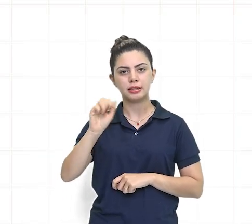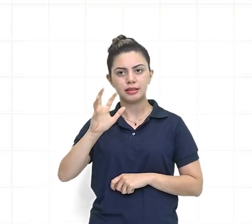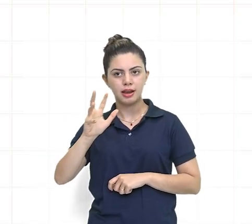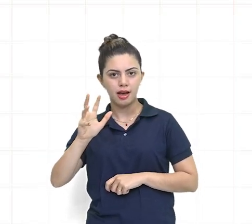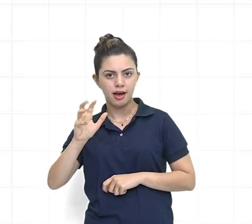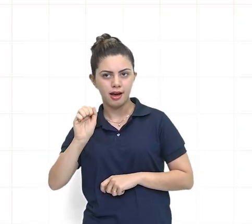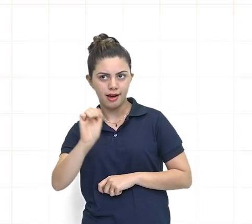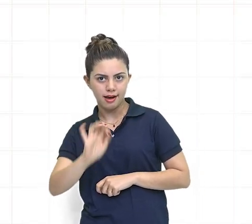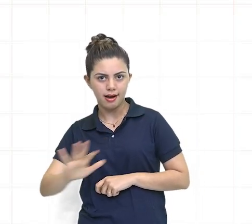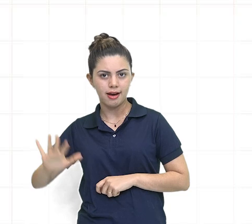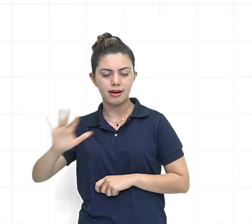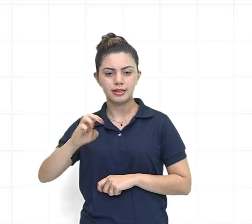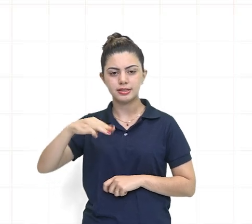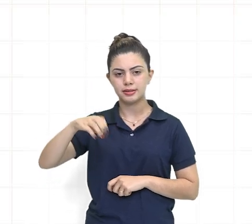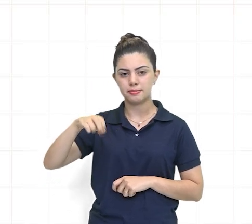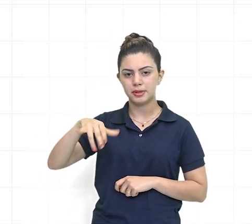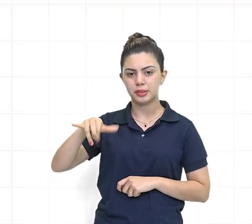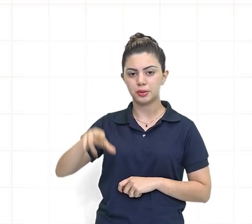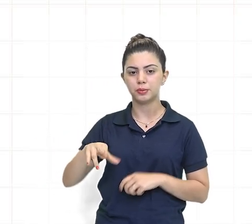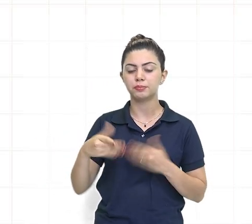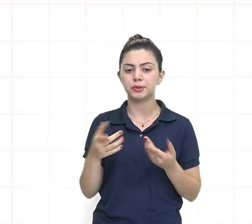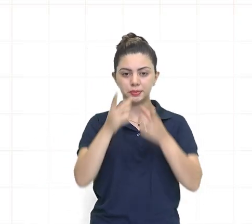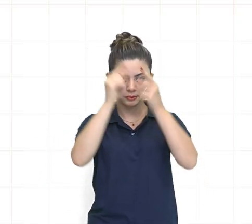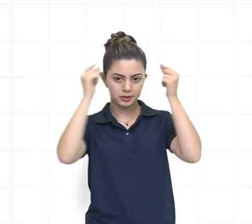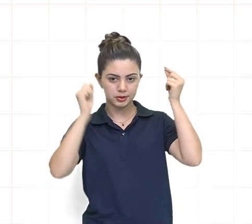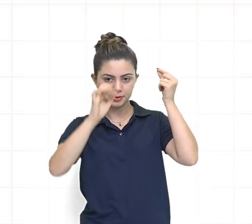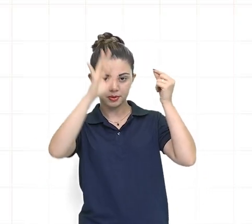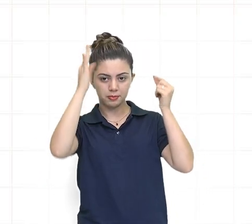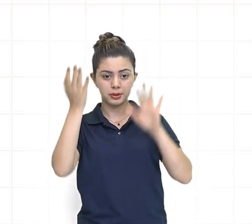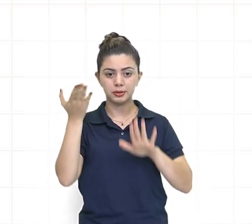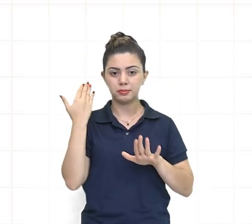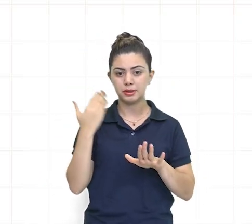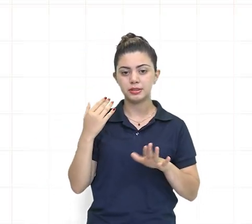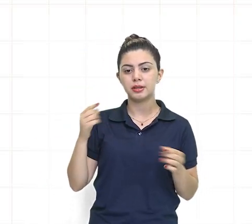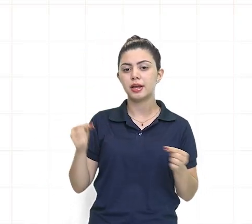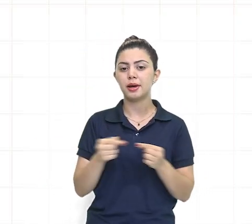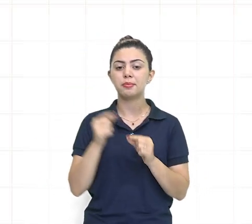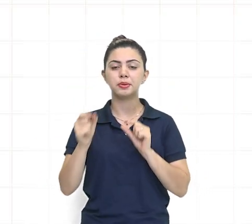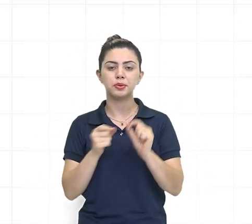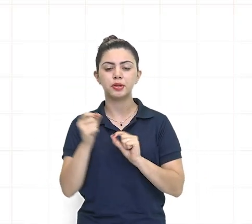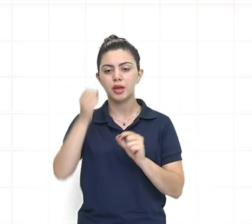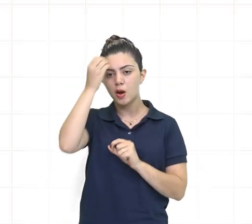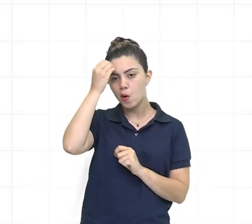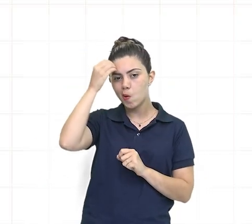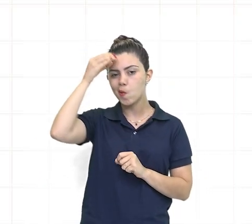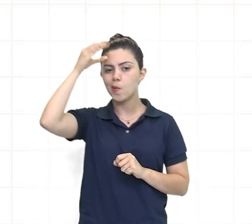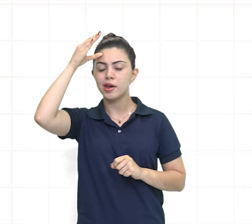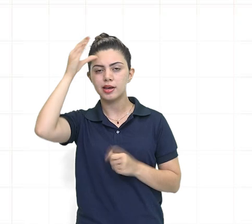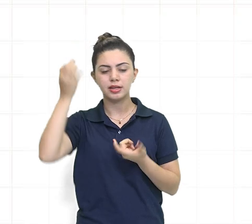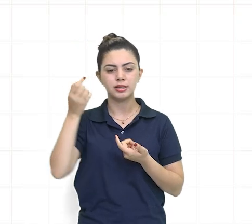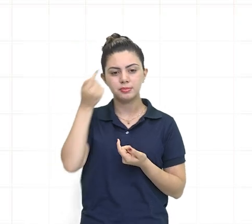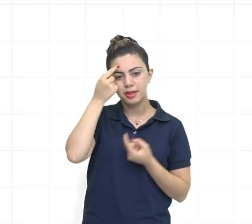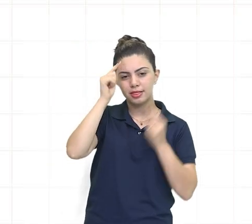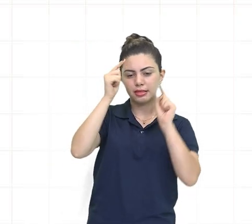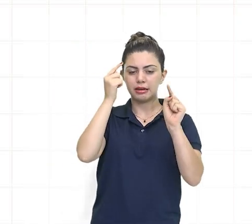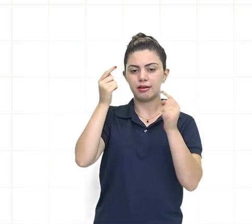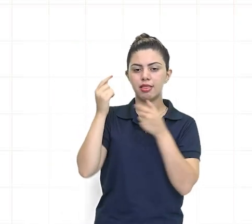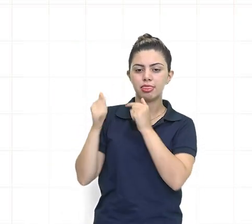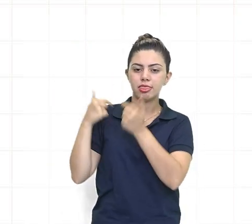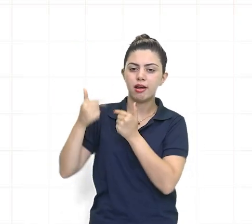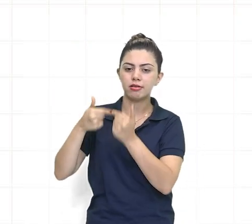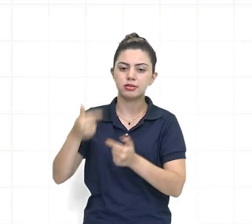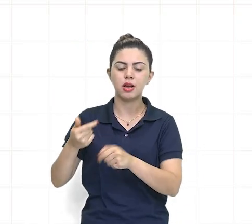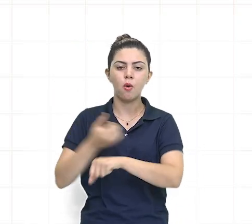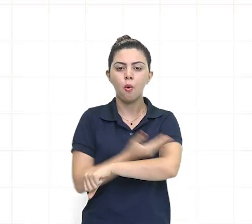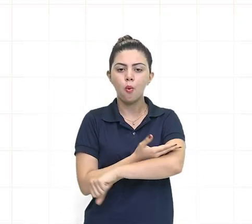ou antiguidade greco-romana refere-se, então, o quê? À fusão de conhecimentos, ideias,